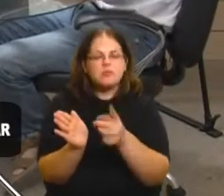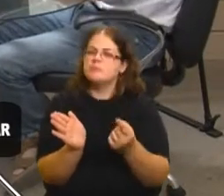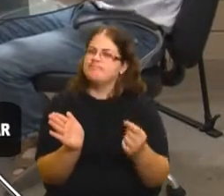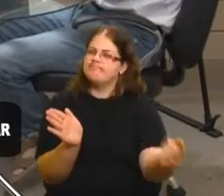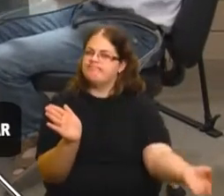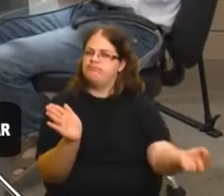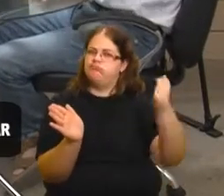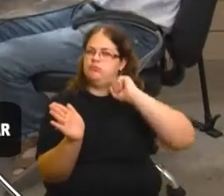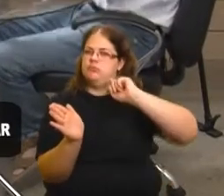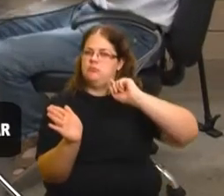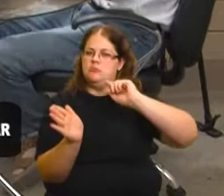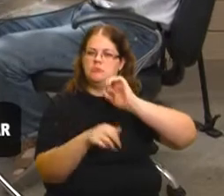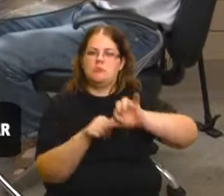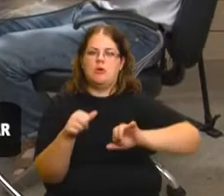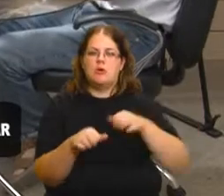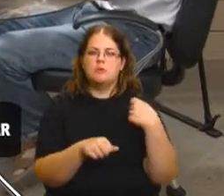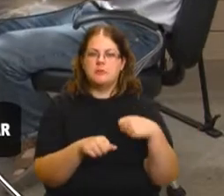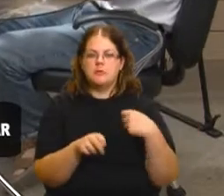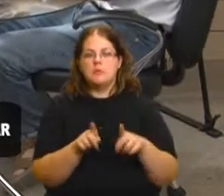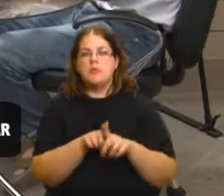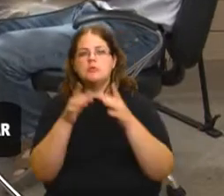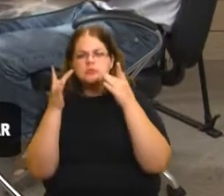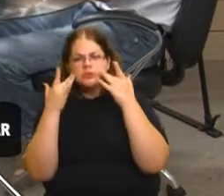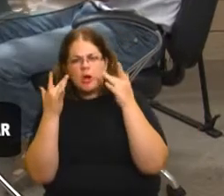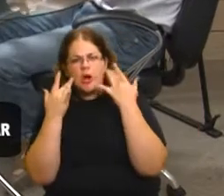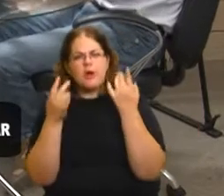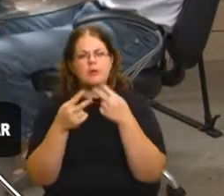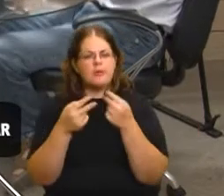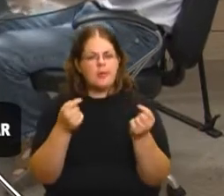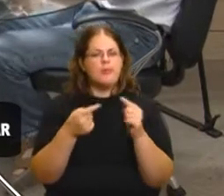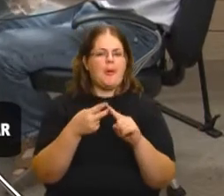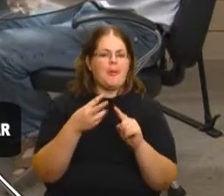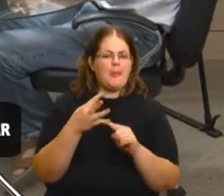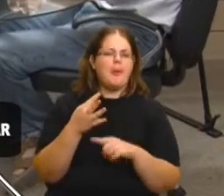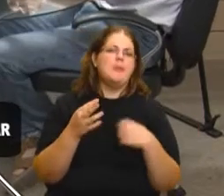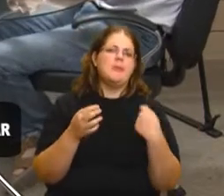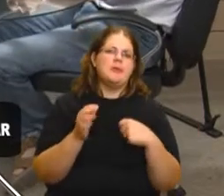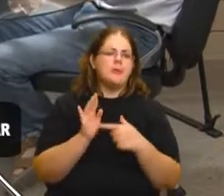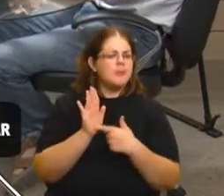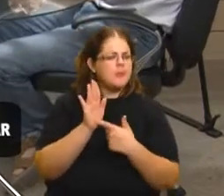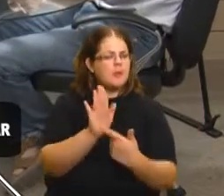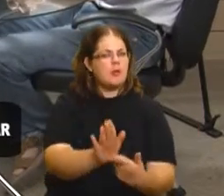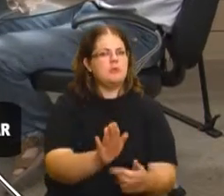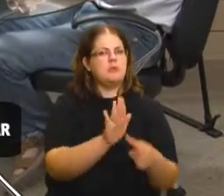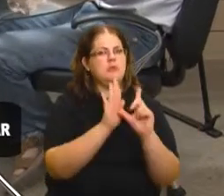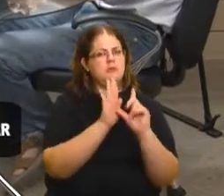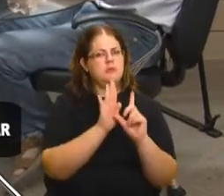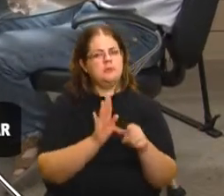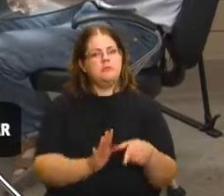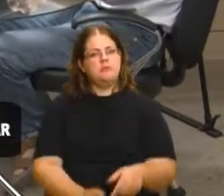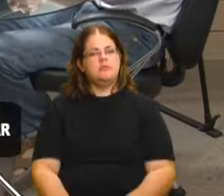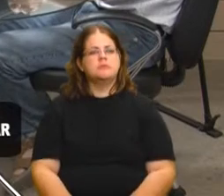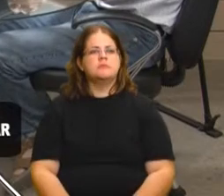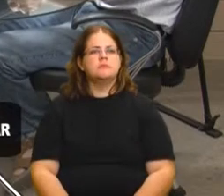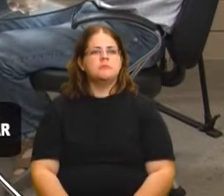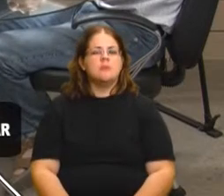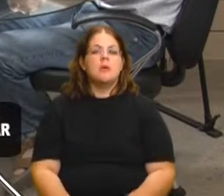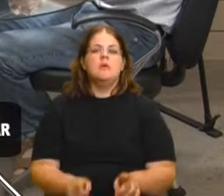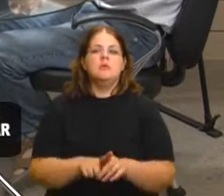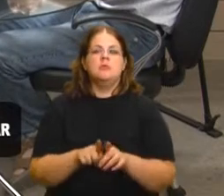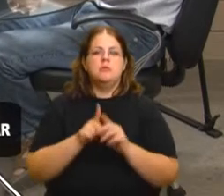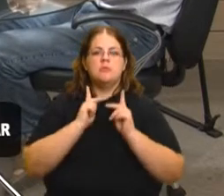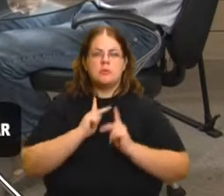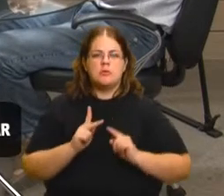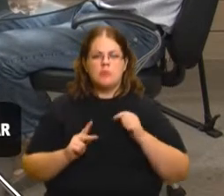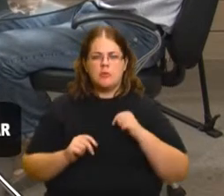teatrais, inclusive, também. Qualquer coisa. Tanto que muitas músicas foram lançadas ou pós-processo